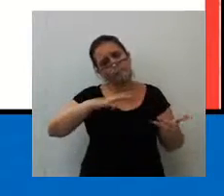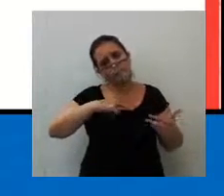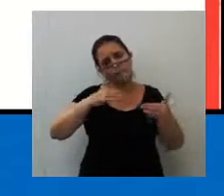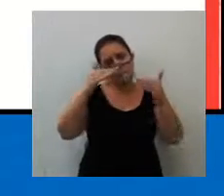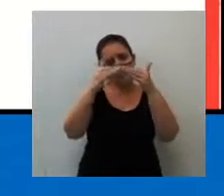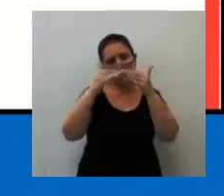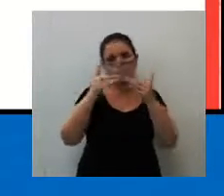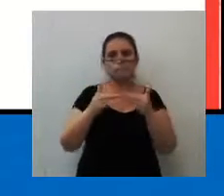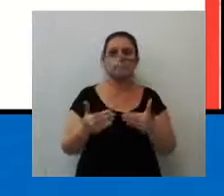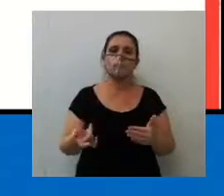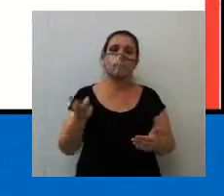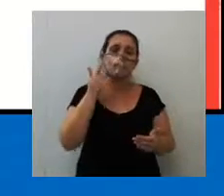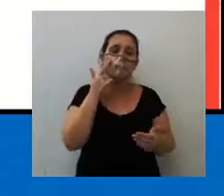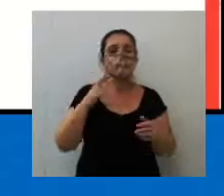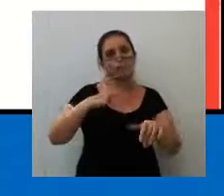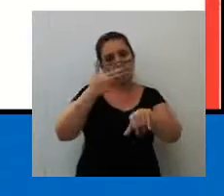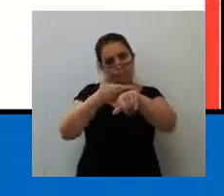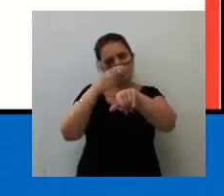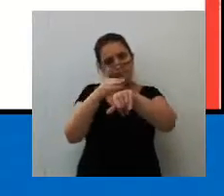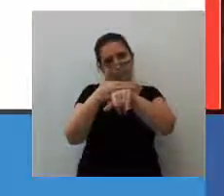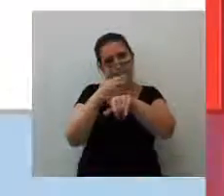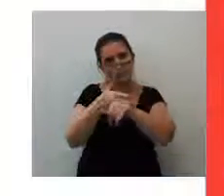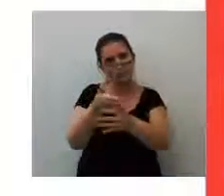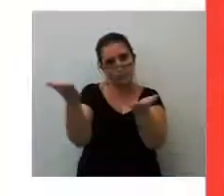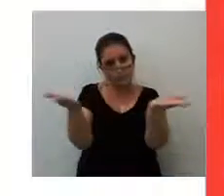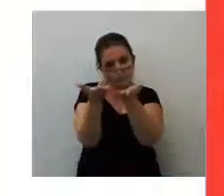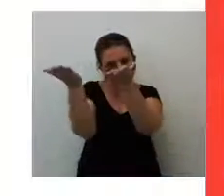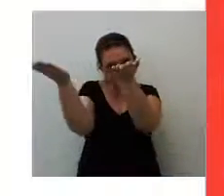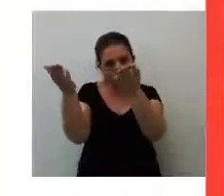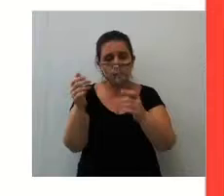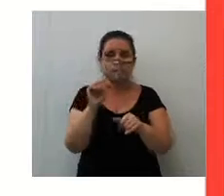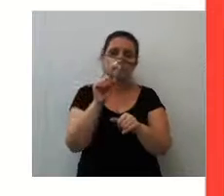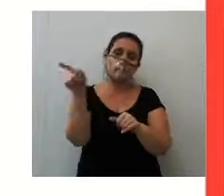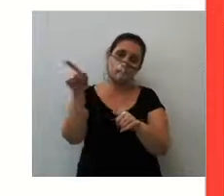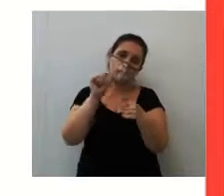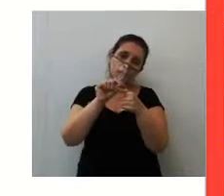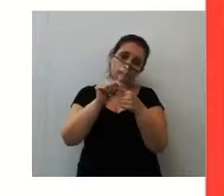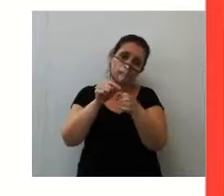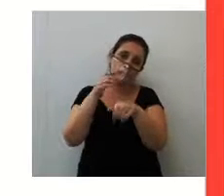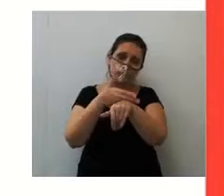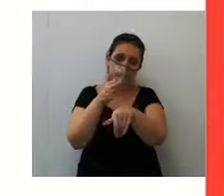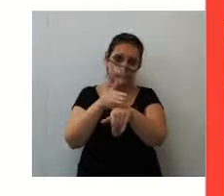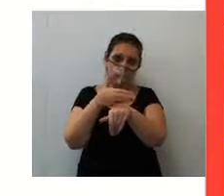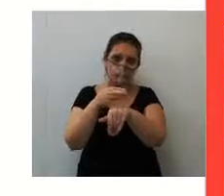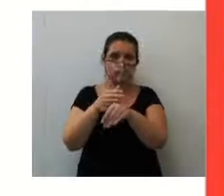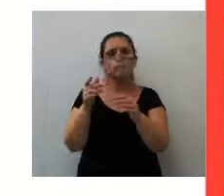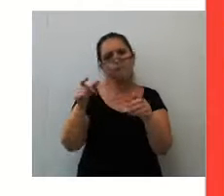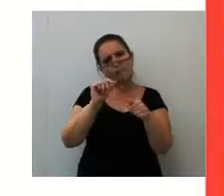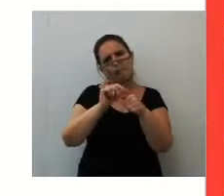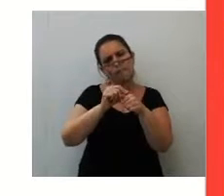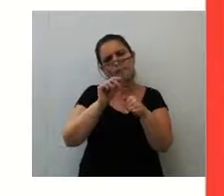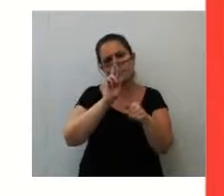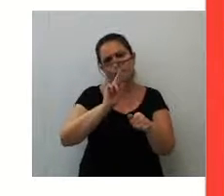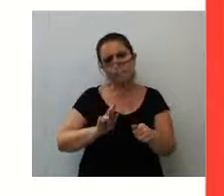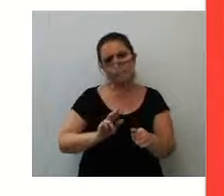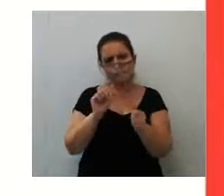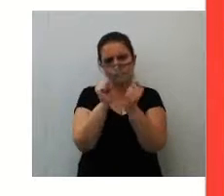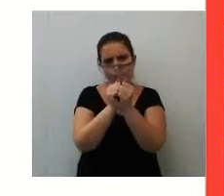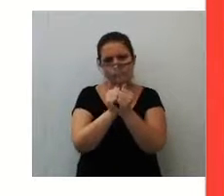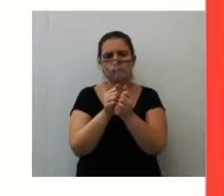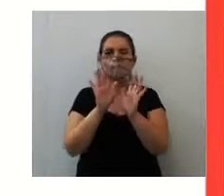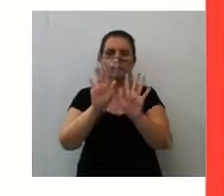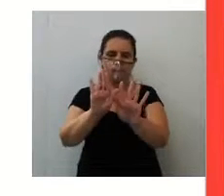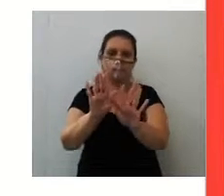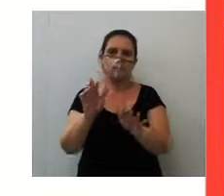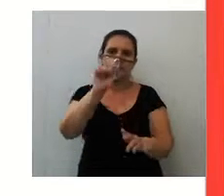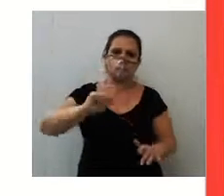concordância olha tem um exercício aí para vocês enquanto vocês tão fazendo logicamente a gente vai fazer junto deixa eu fazer